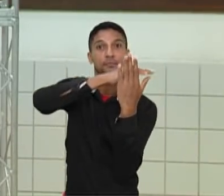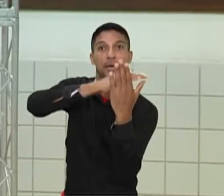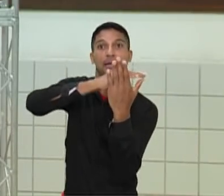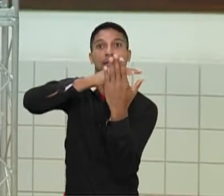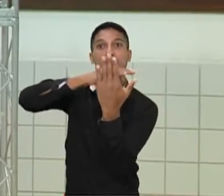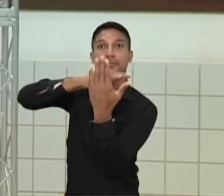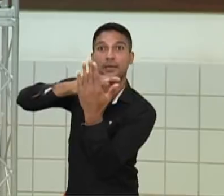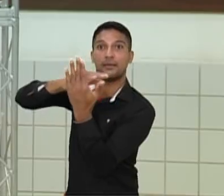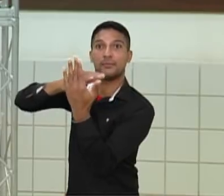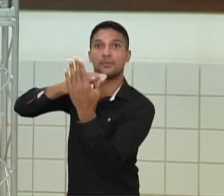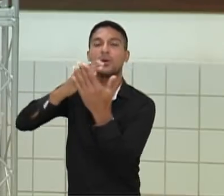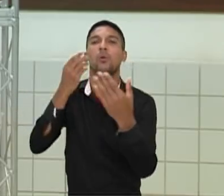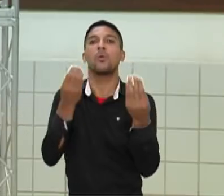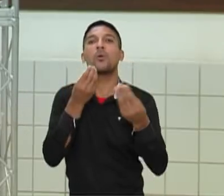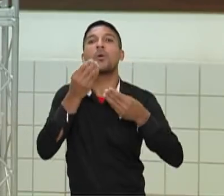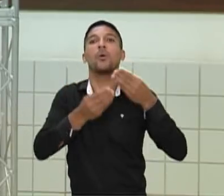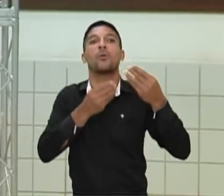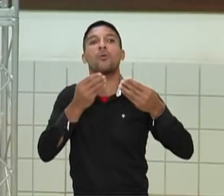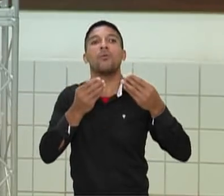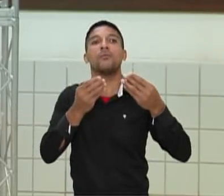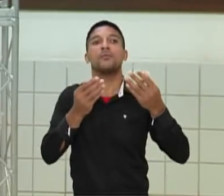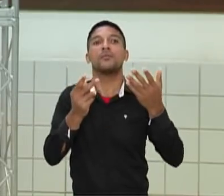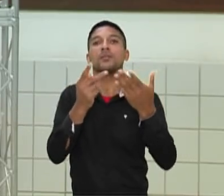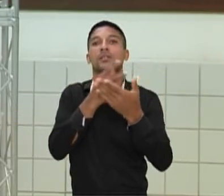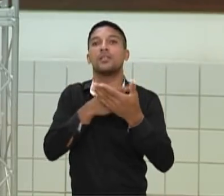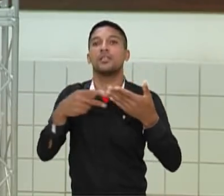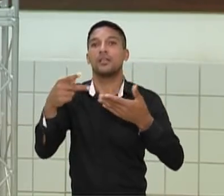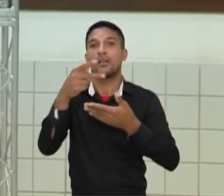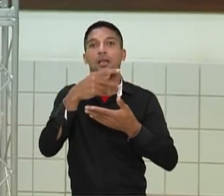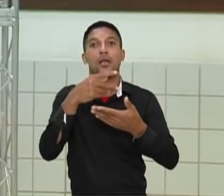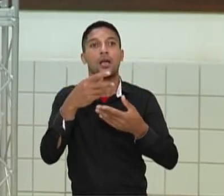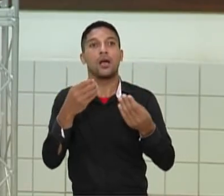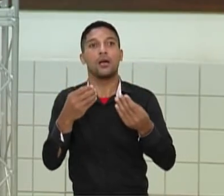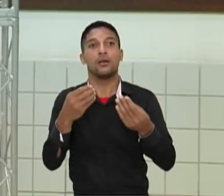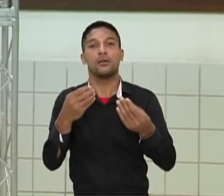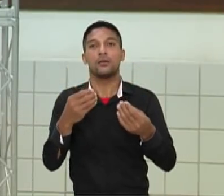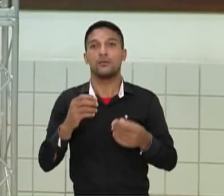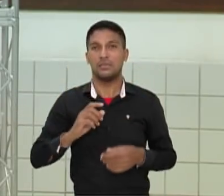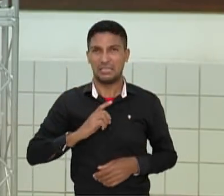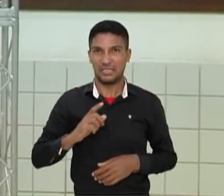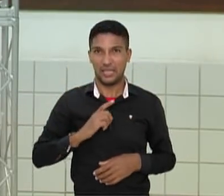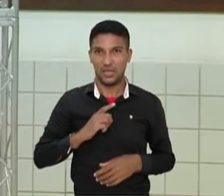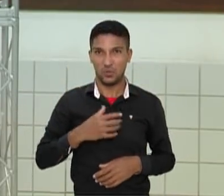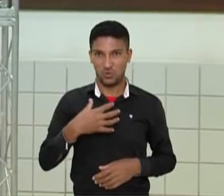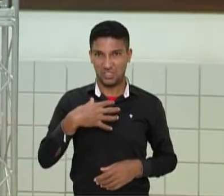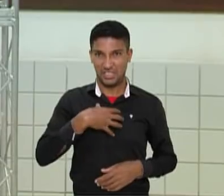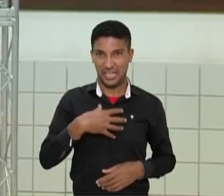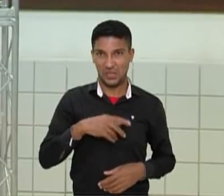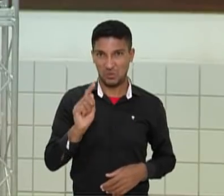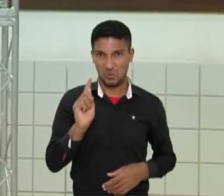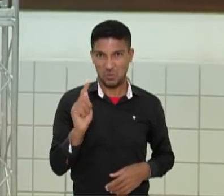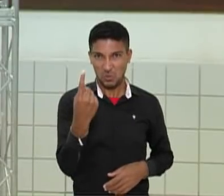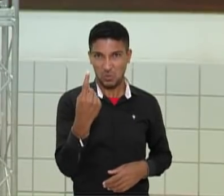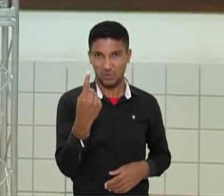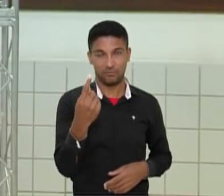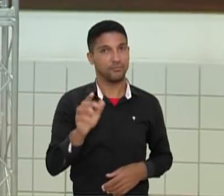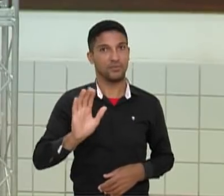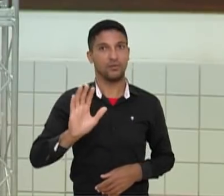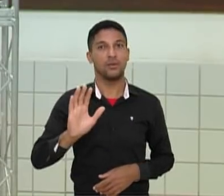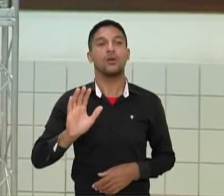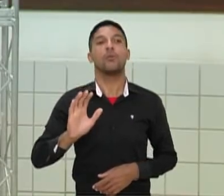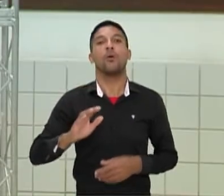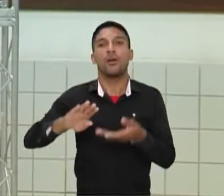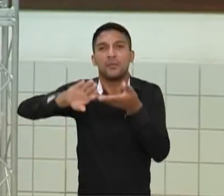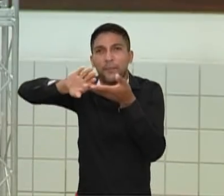vamos prestar atenção em como que a gente pode fazer. Ah, e não existe uma forma única. Você pode repartir ela de forma